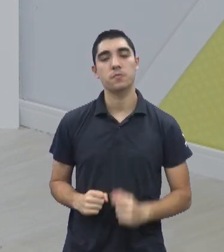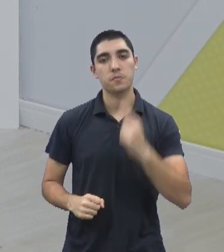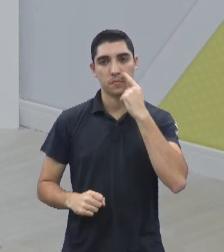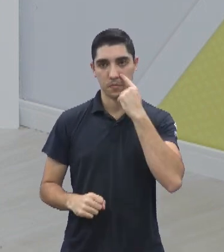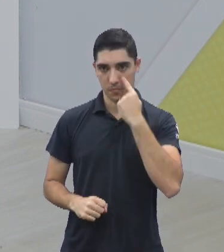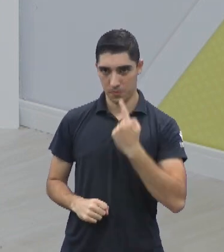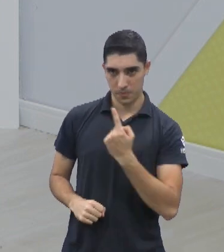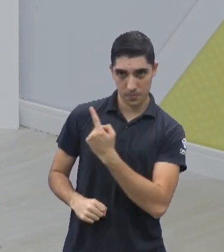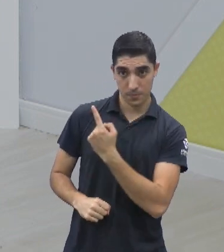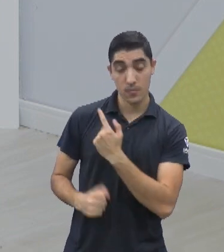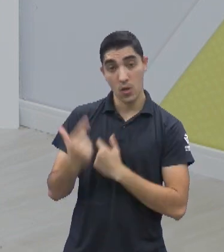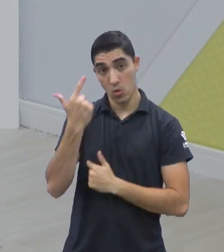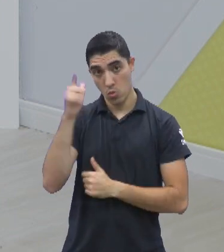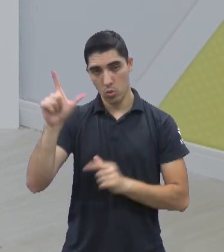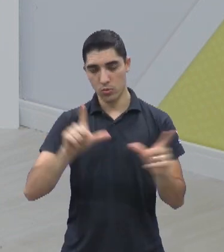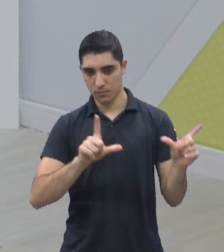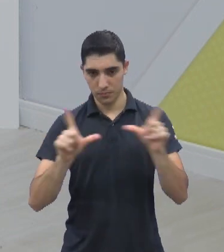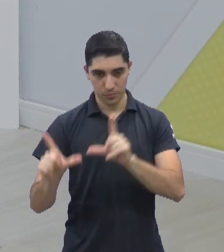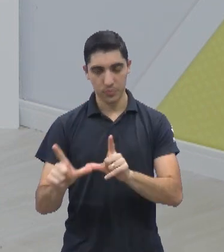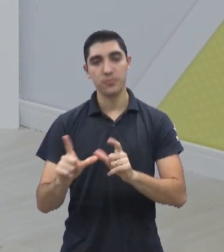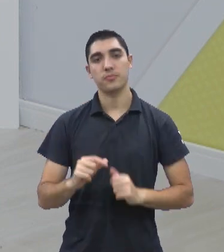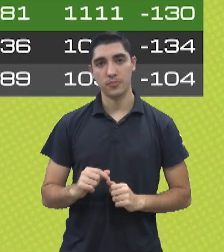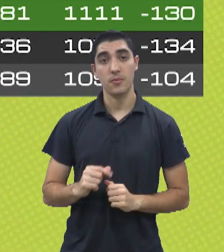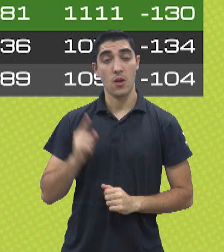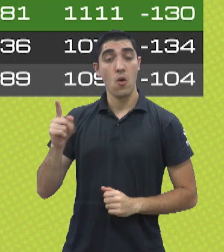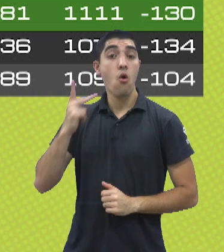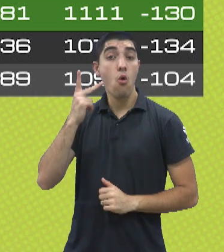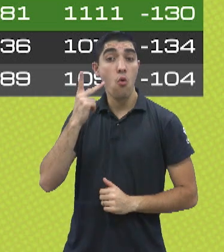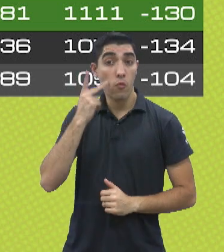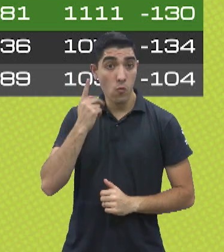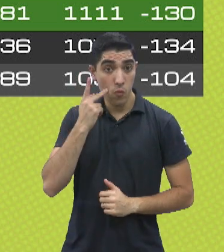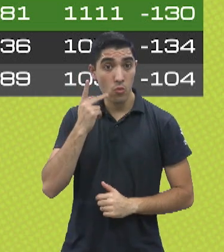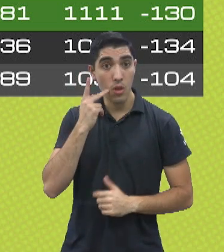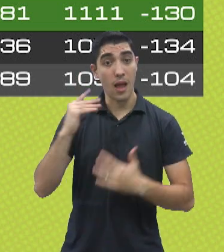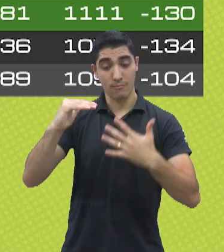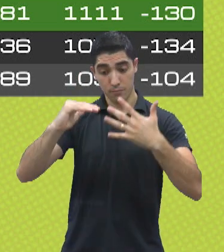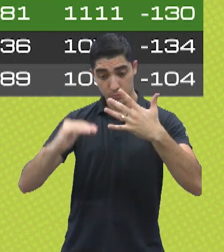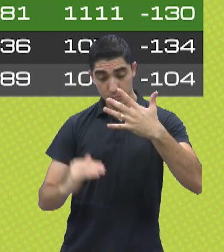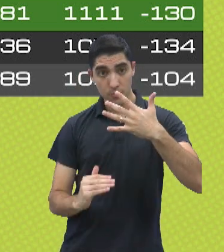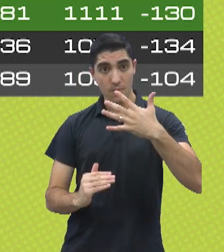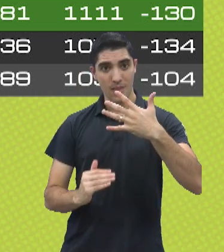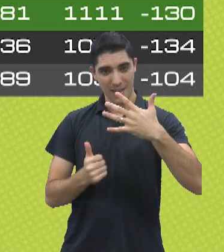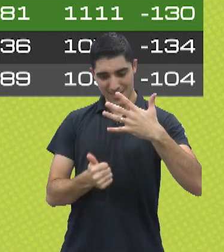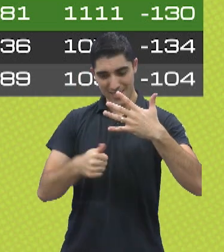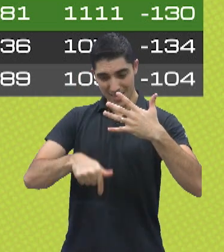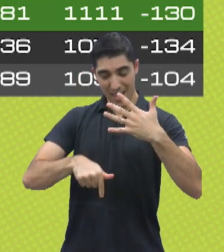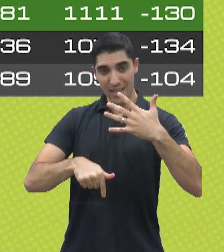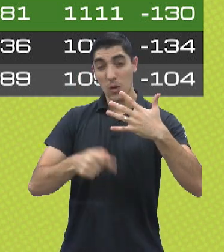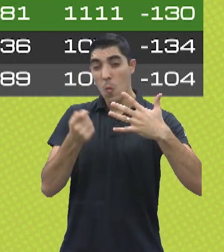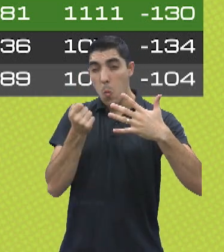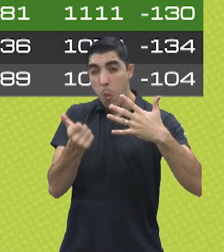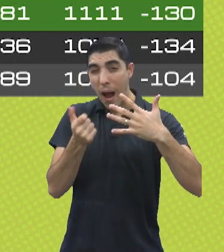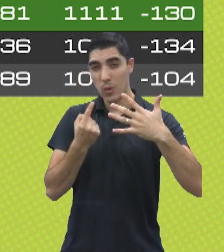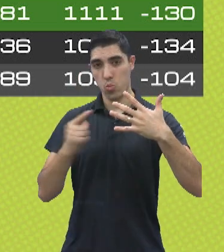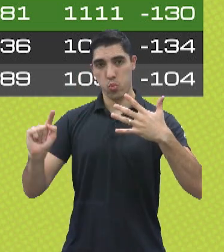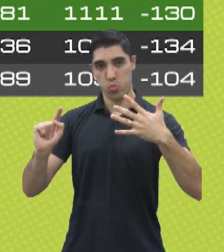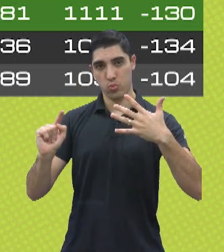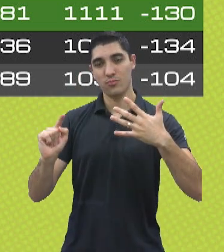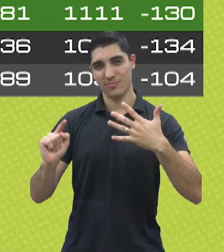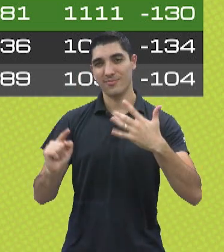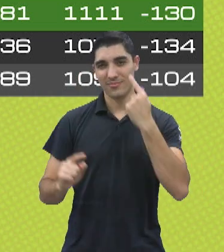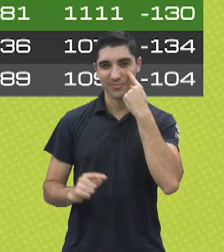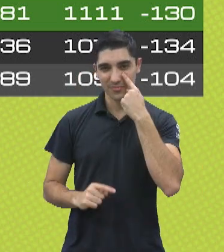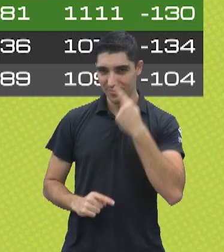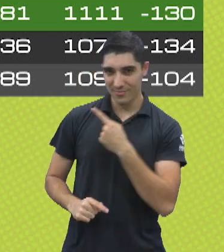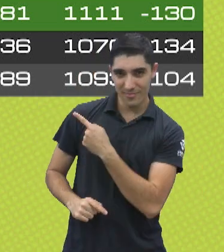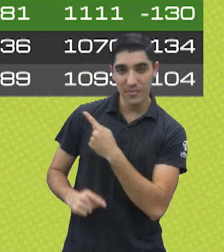só para a gente ver como é que ficou a situação do Fortaleza. Fortaleza que ainda não é o último colocado, porque a diferença aqui de saldos